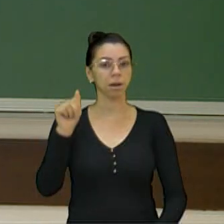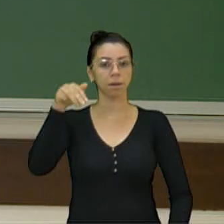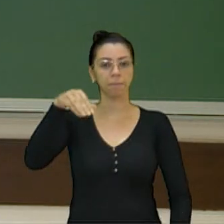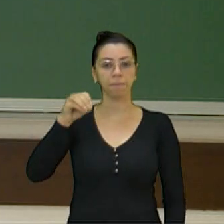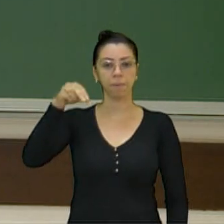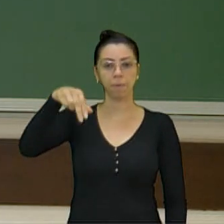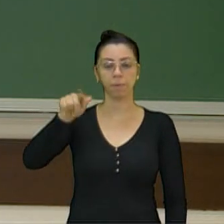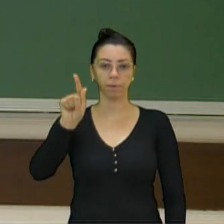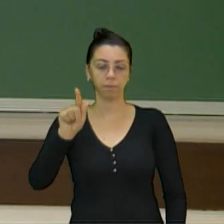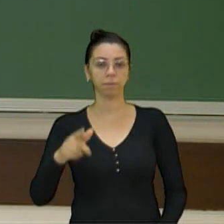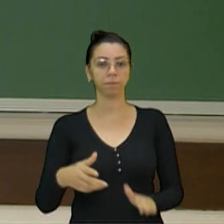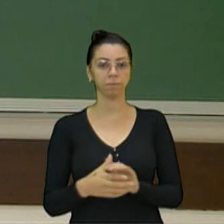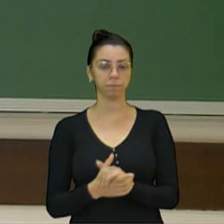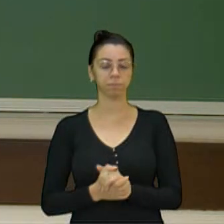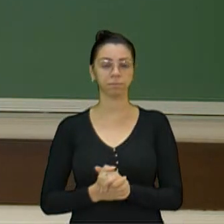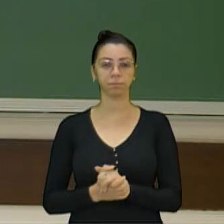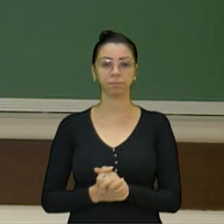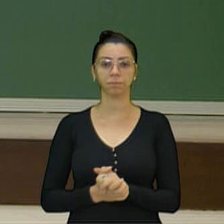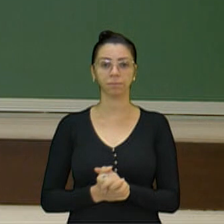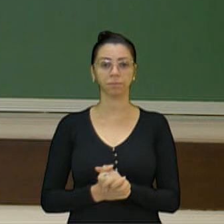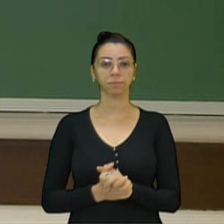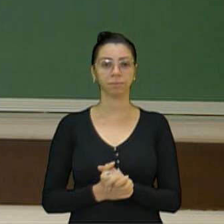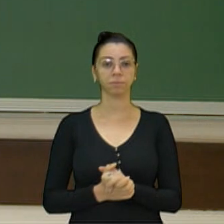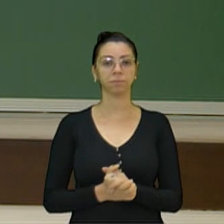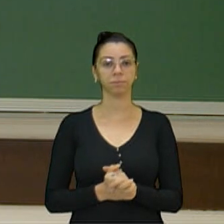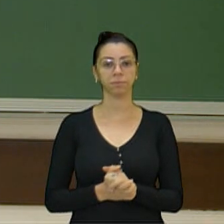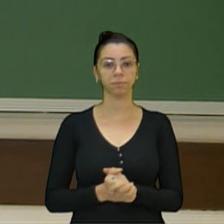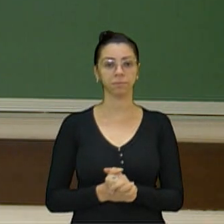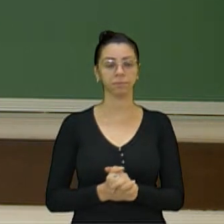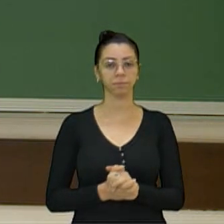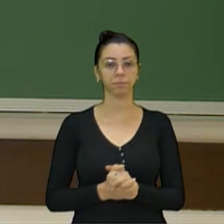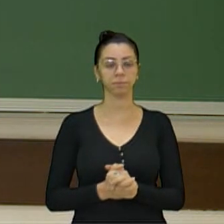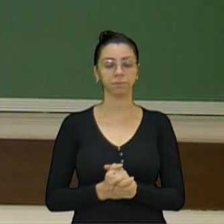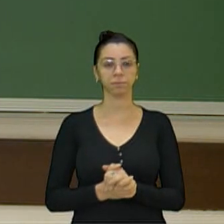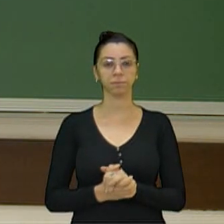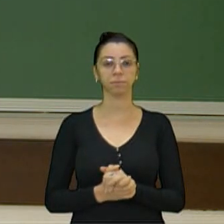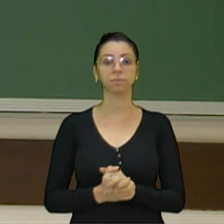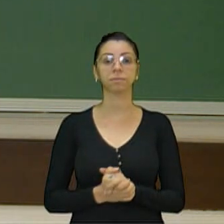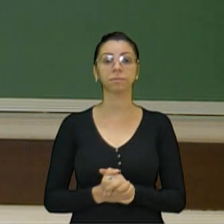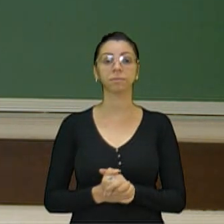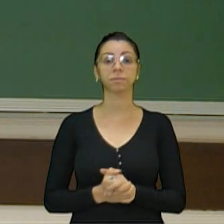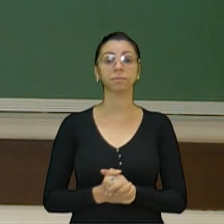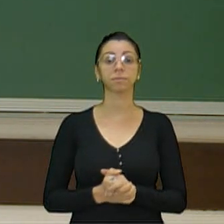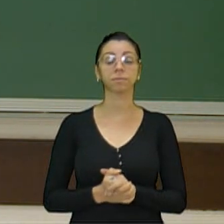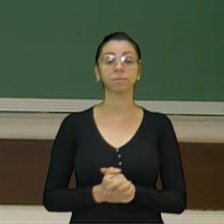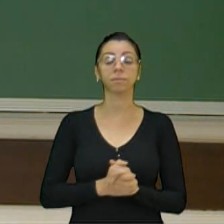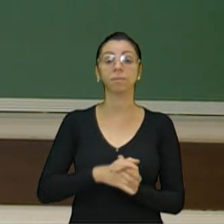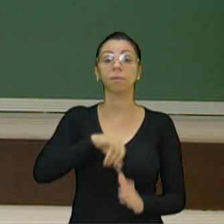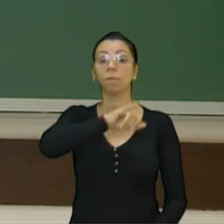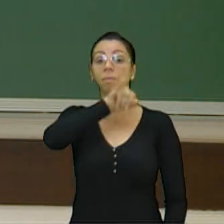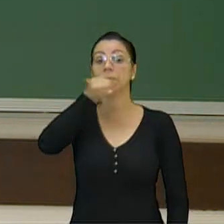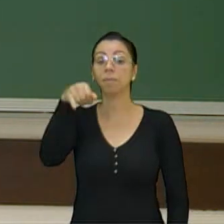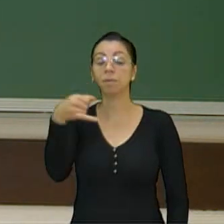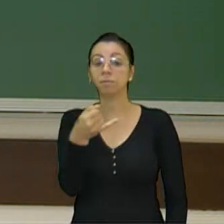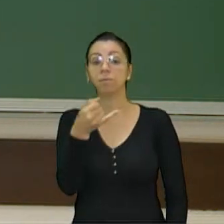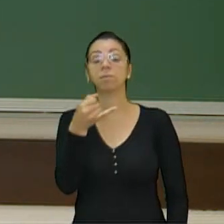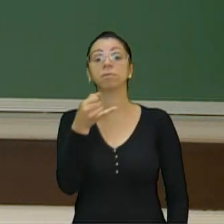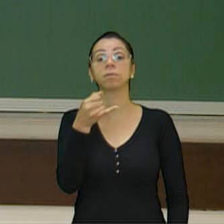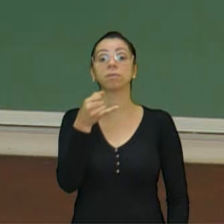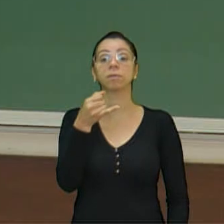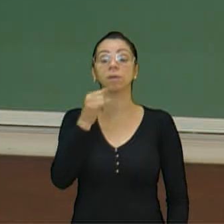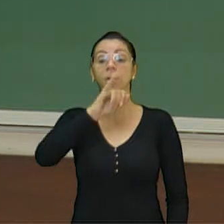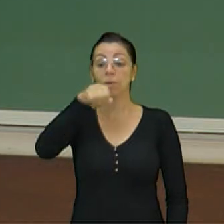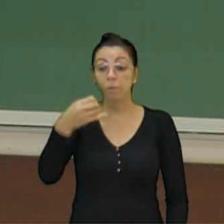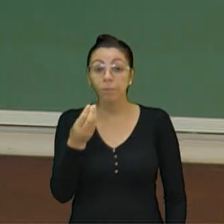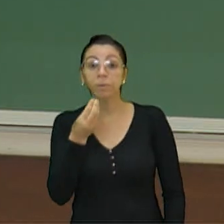aqui, ó? TV advertising is the opportunity to, é a oportunidade de. Então, a